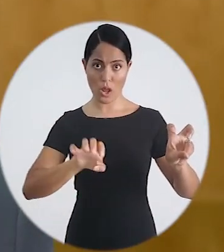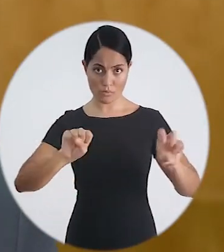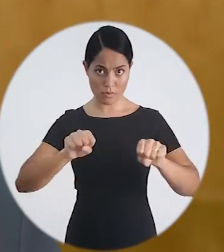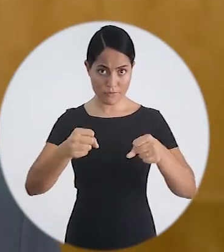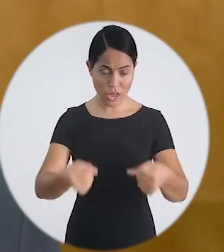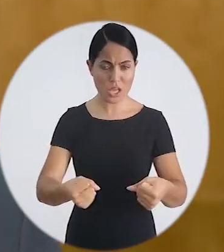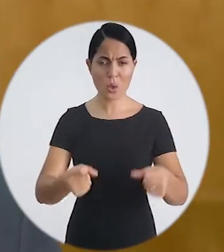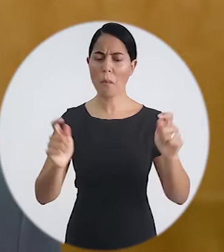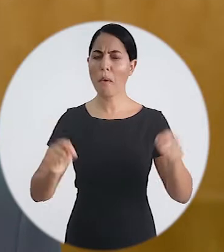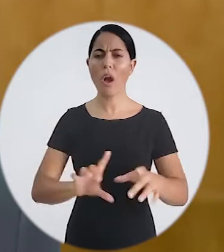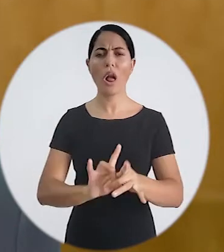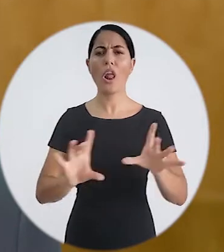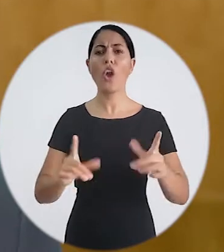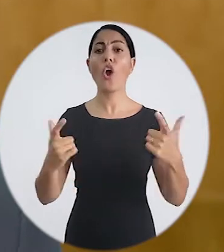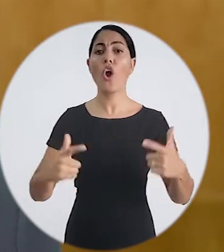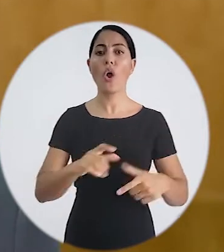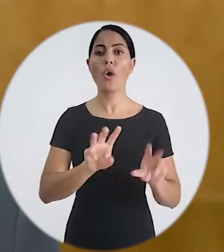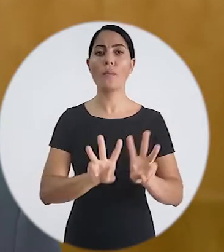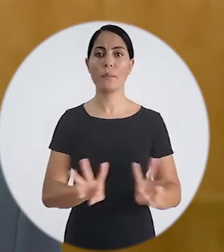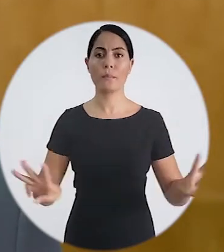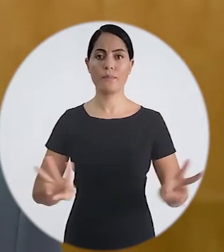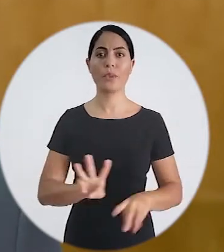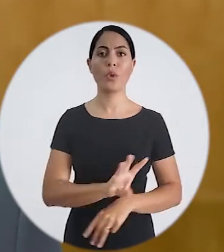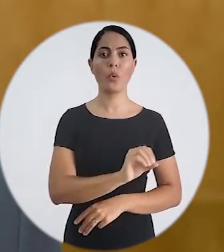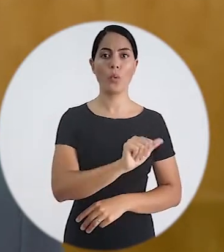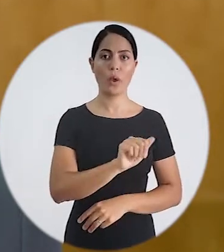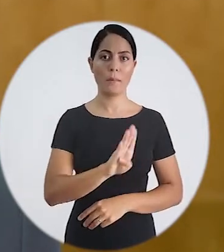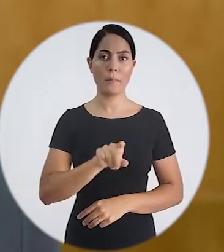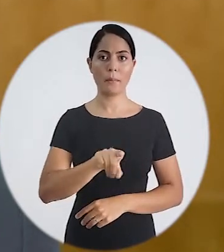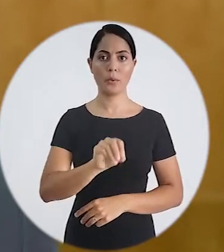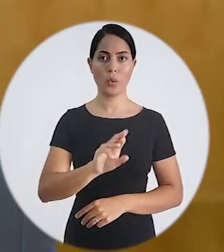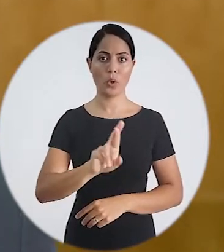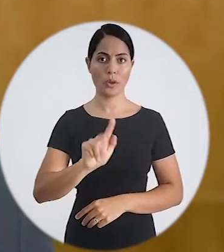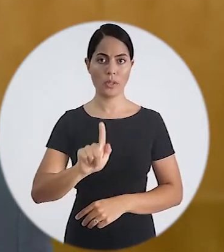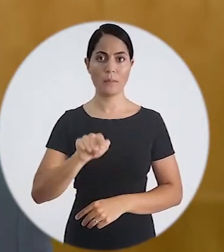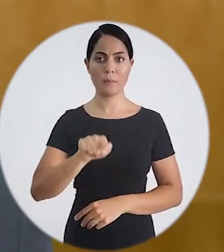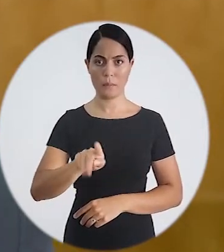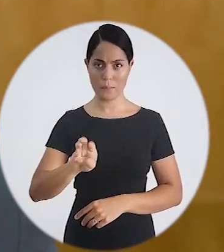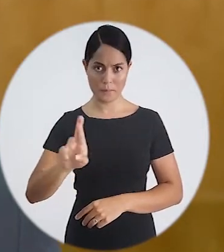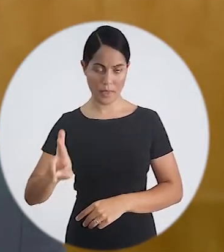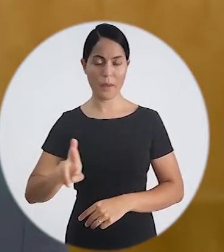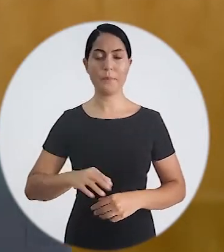da valorização dos honorários você confere em oab.org.br.